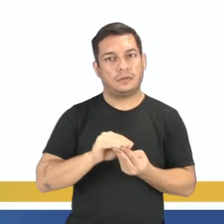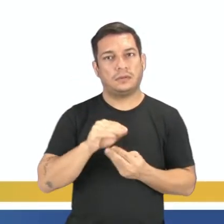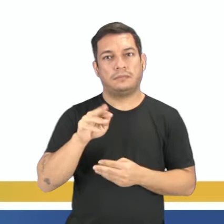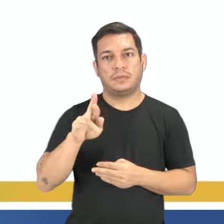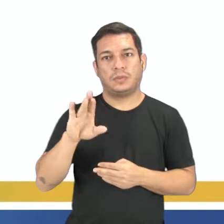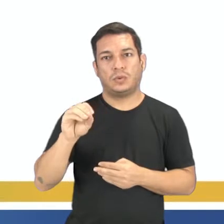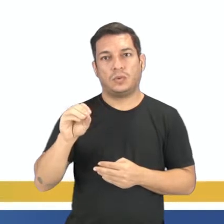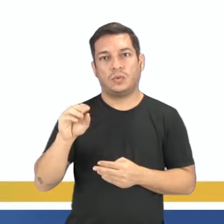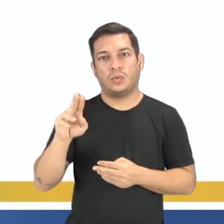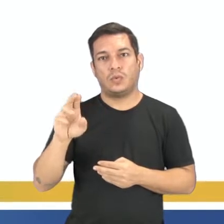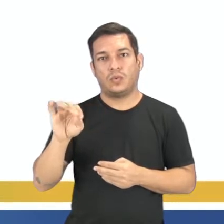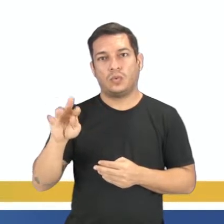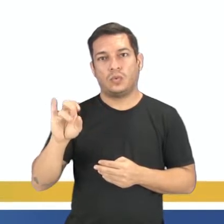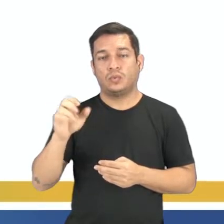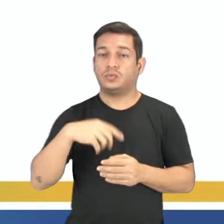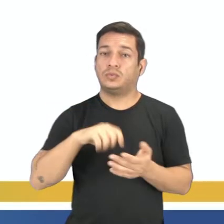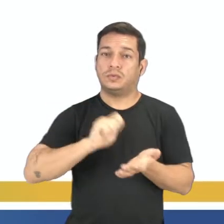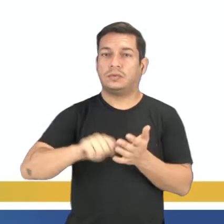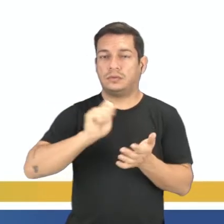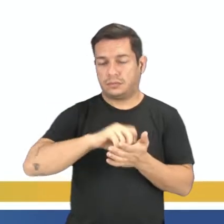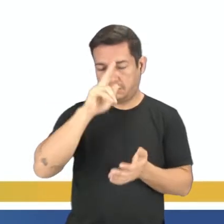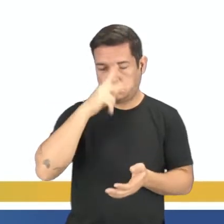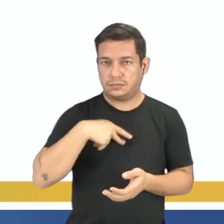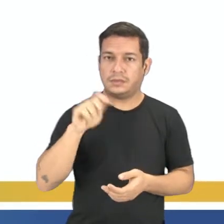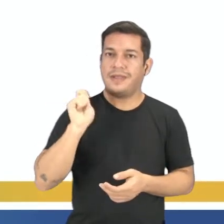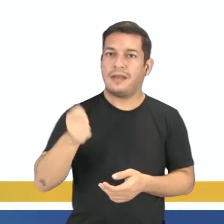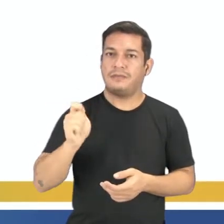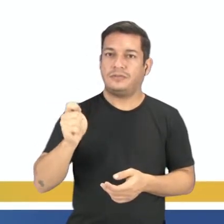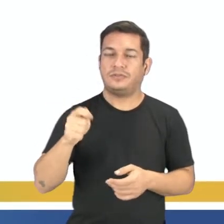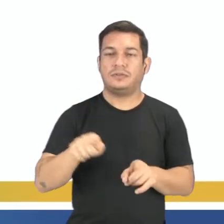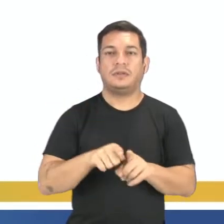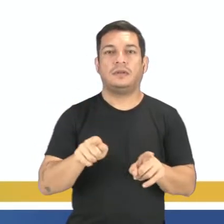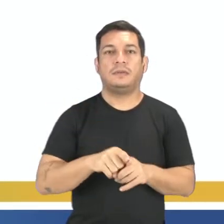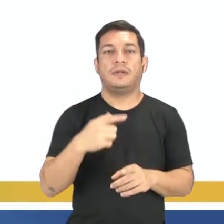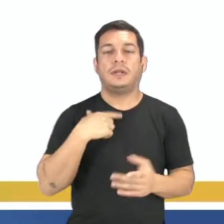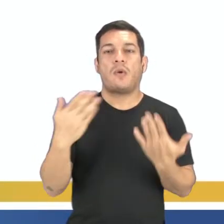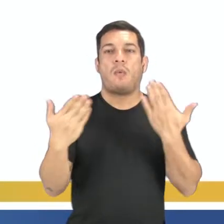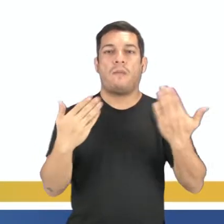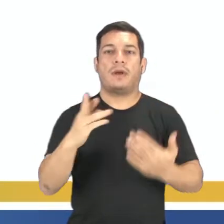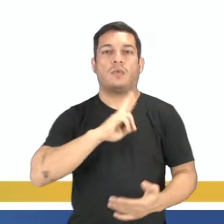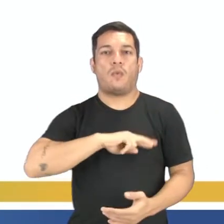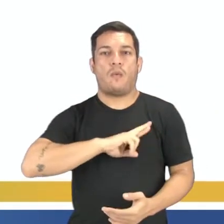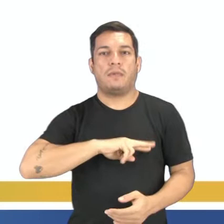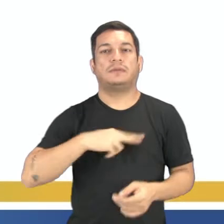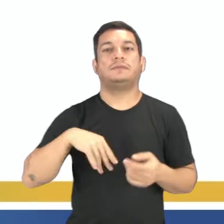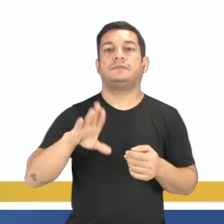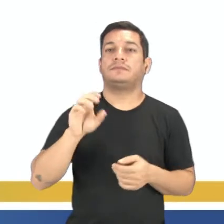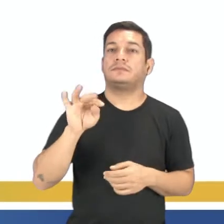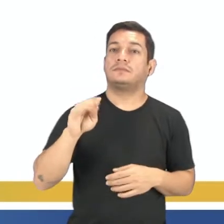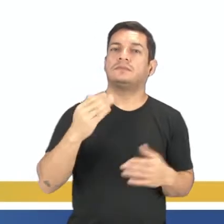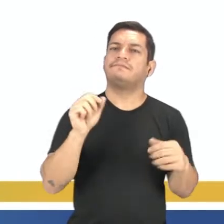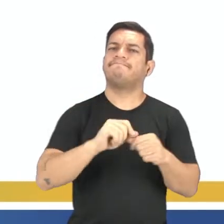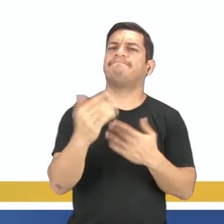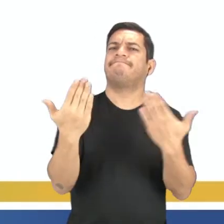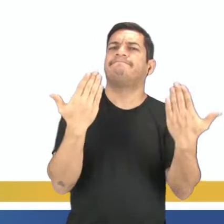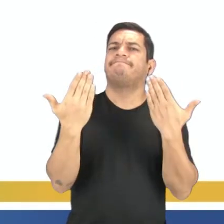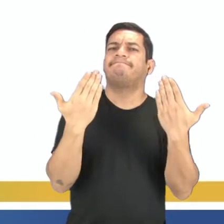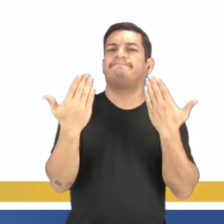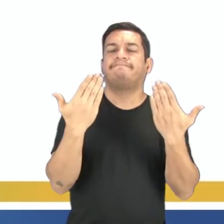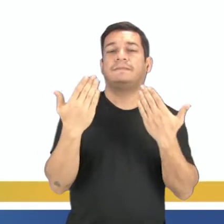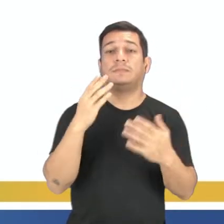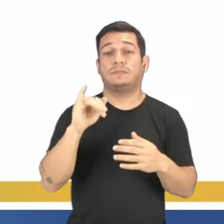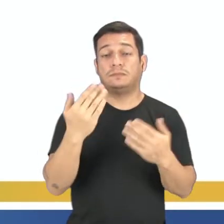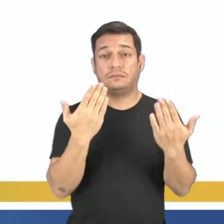né? Então, o escritor argentino Júlio Cortázar, ele compara o romance e o conto. Ele faz a seguinte comparação.